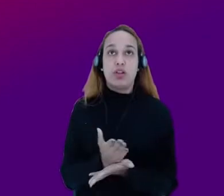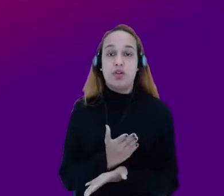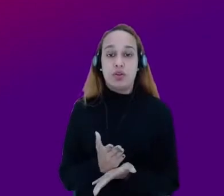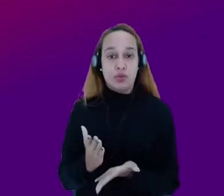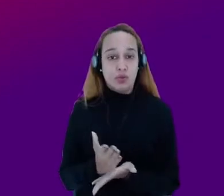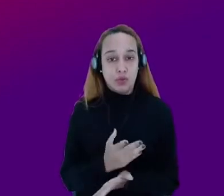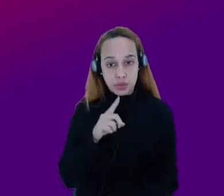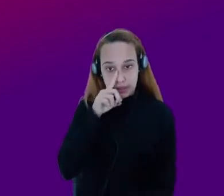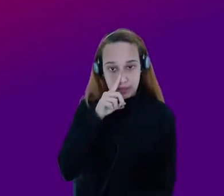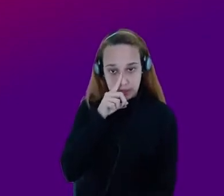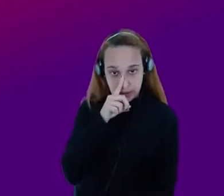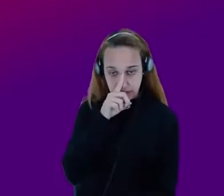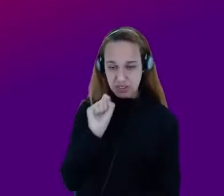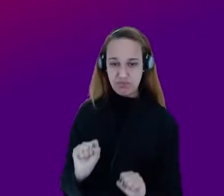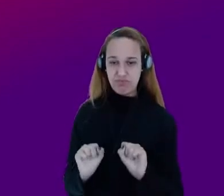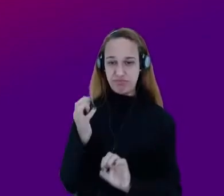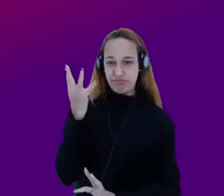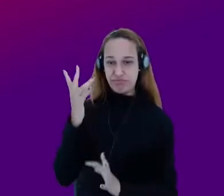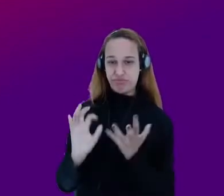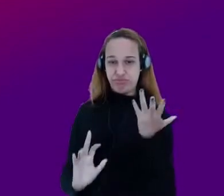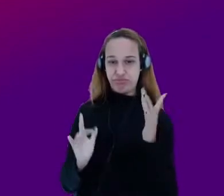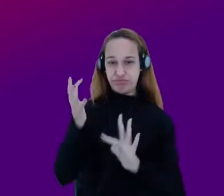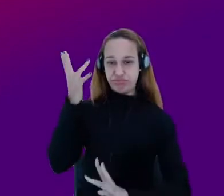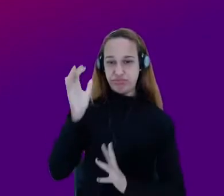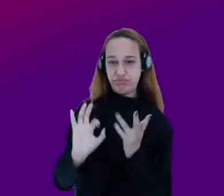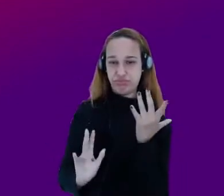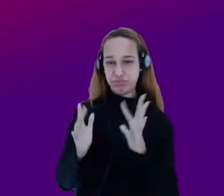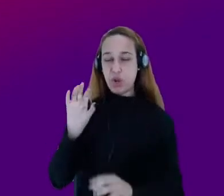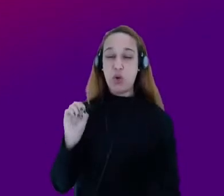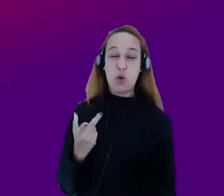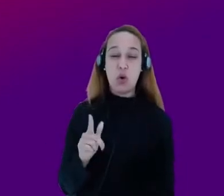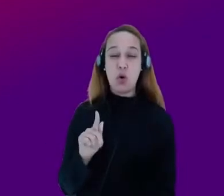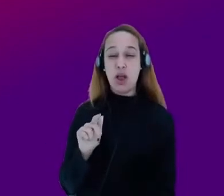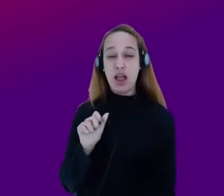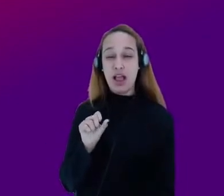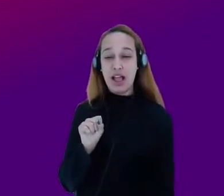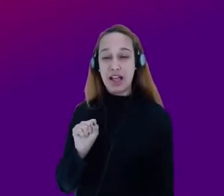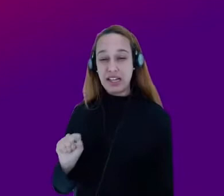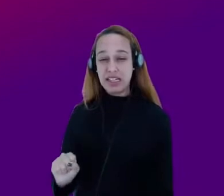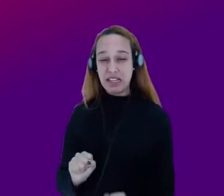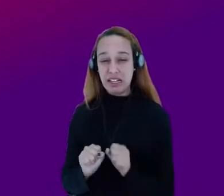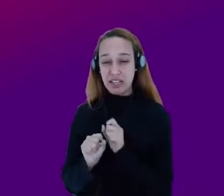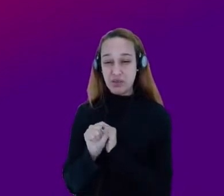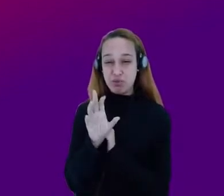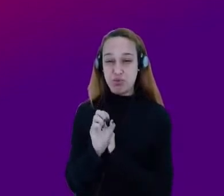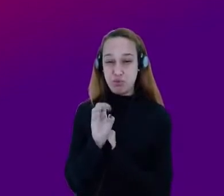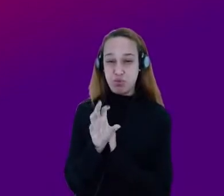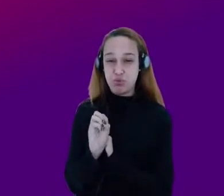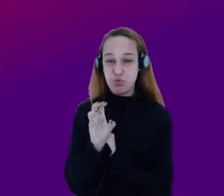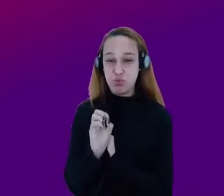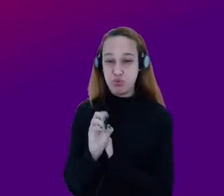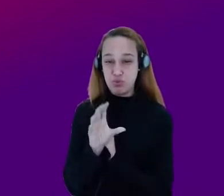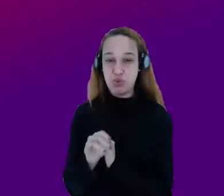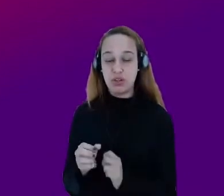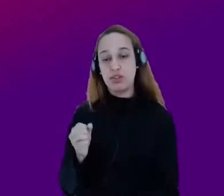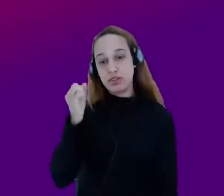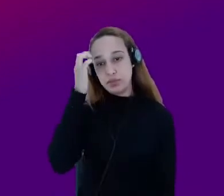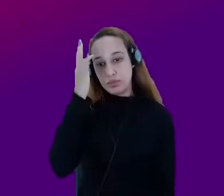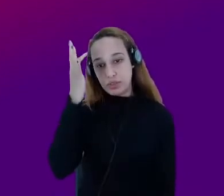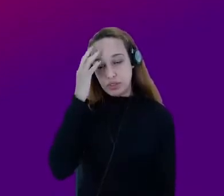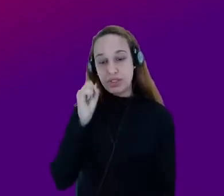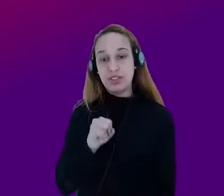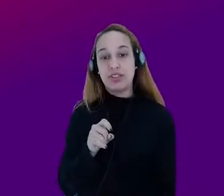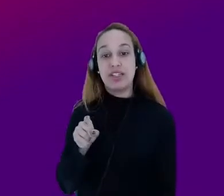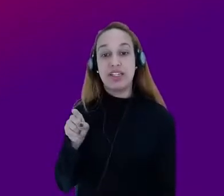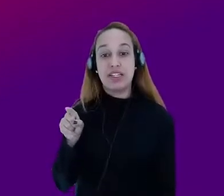risco de incêndio ou risco de vazamento de gás ou algo desse tipo. Imagina se esse